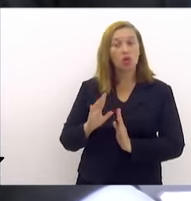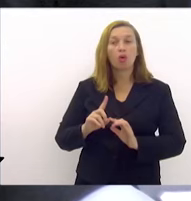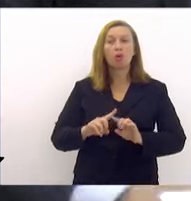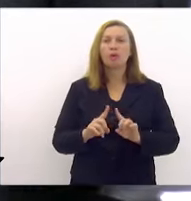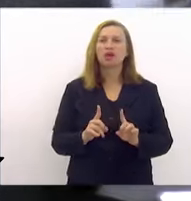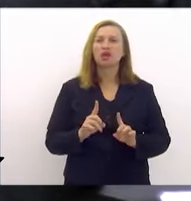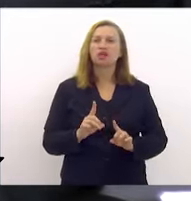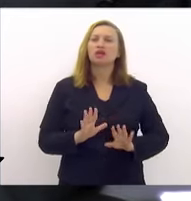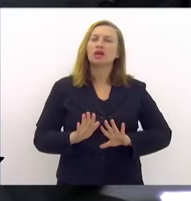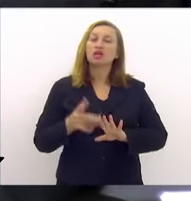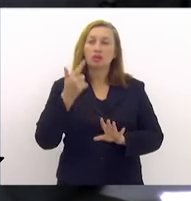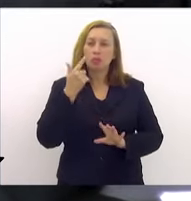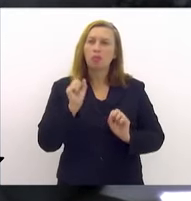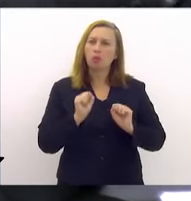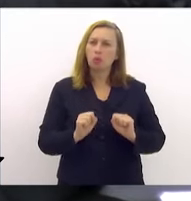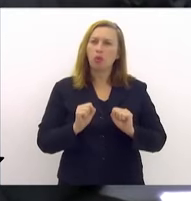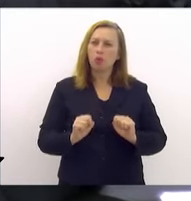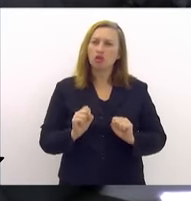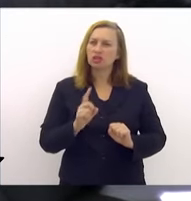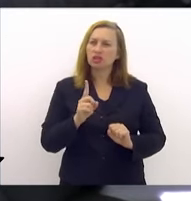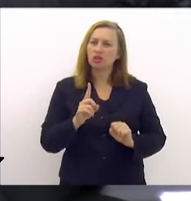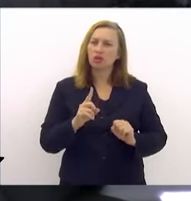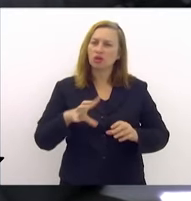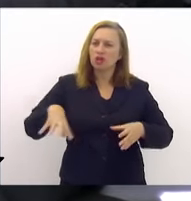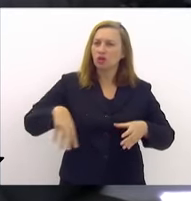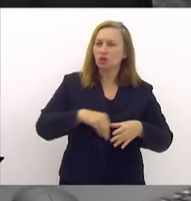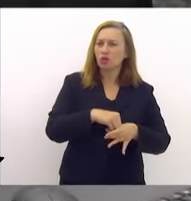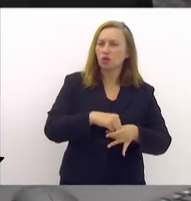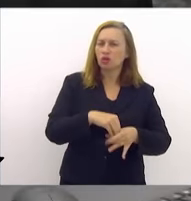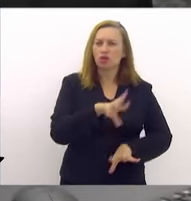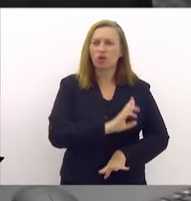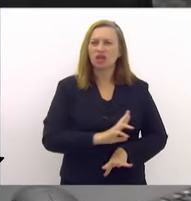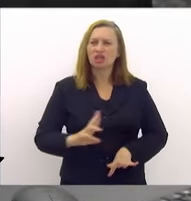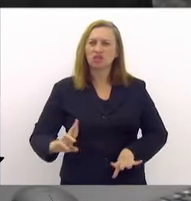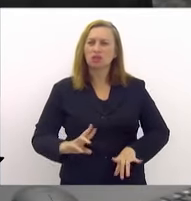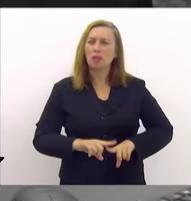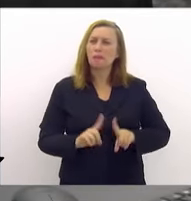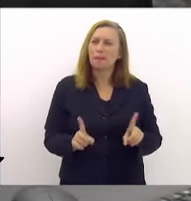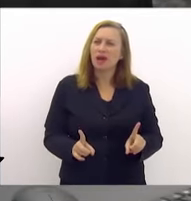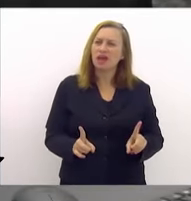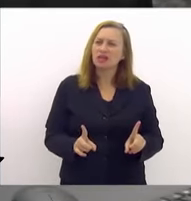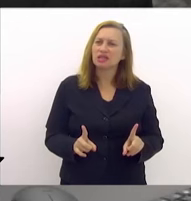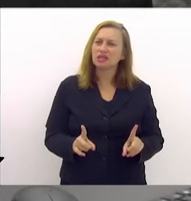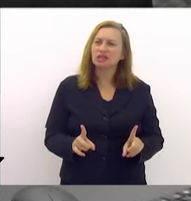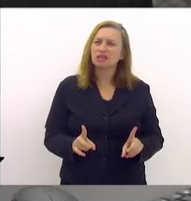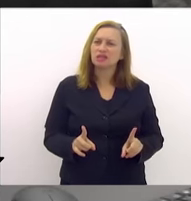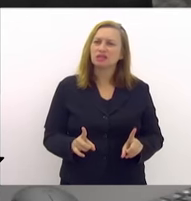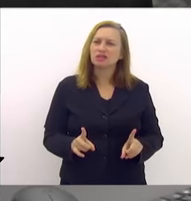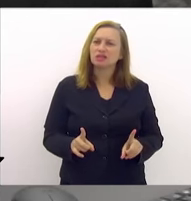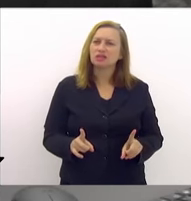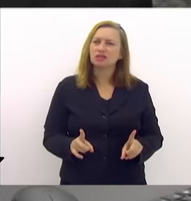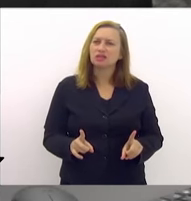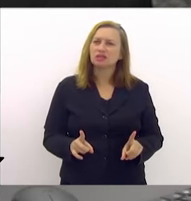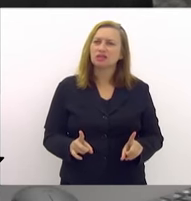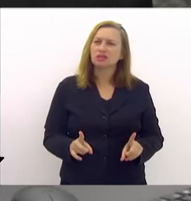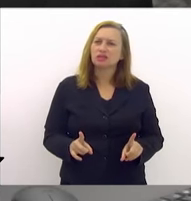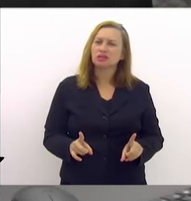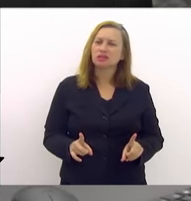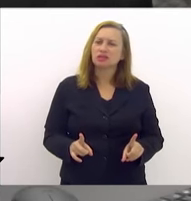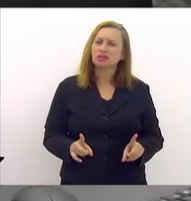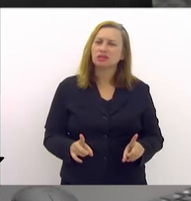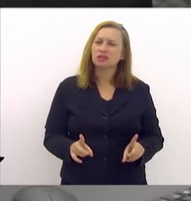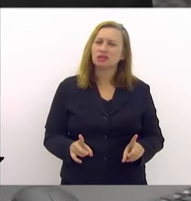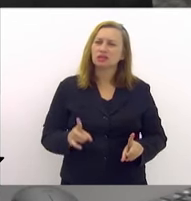finalidade... A gente pode, então, não colocar o religioso e restarmos aqui contentes com